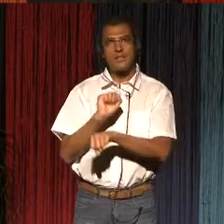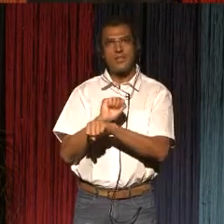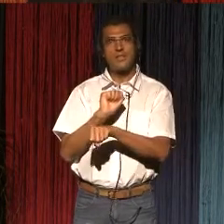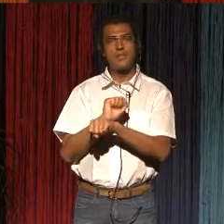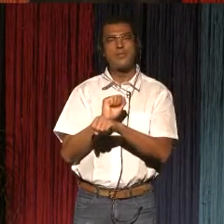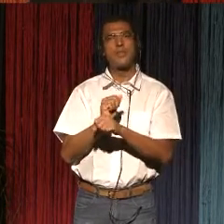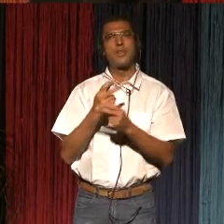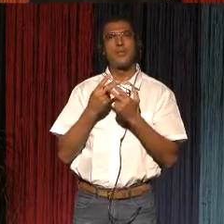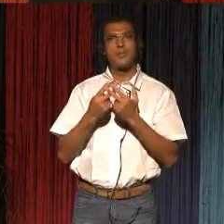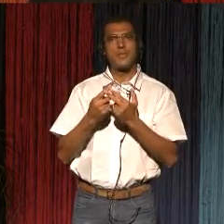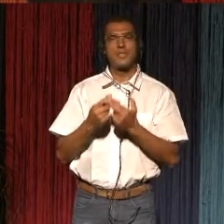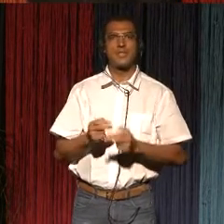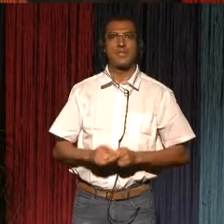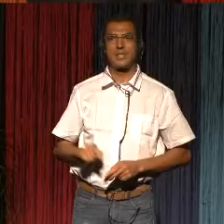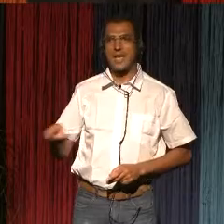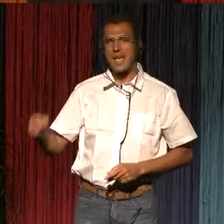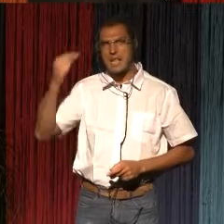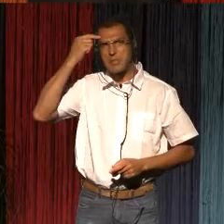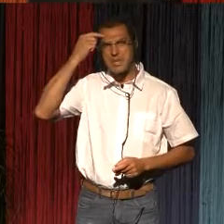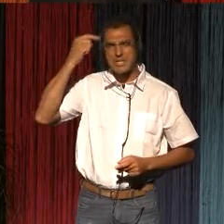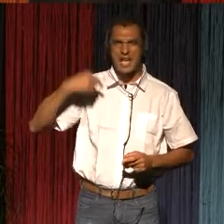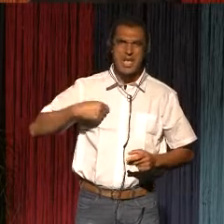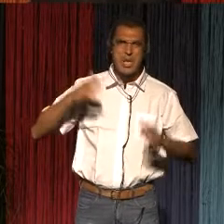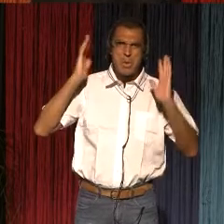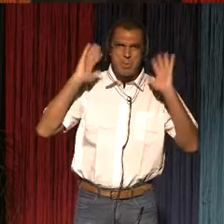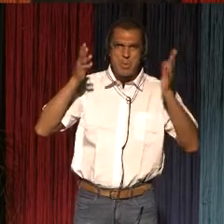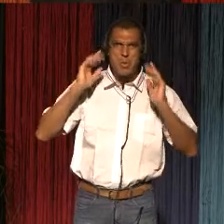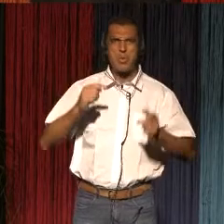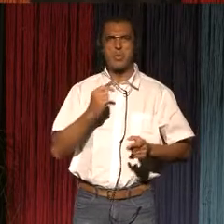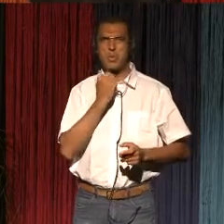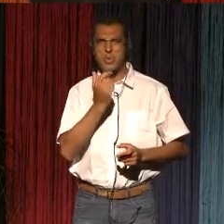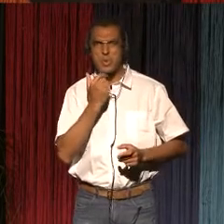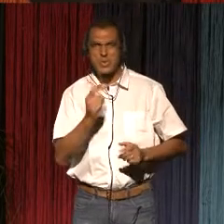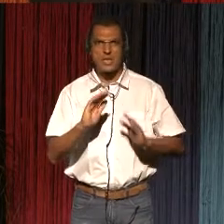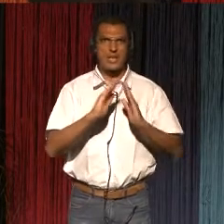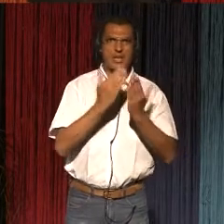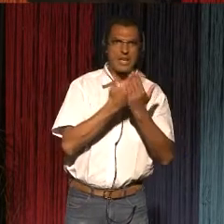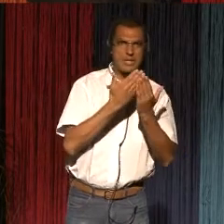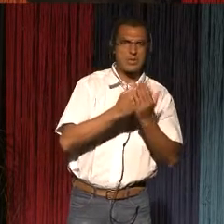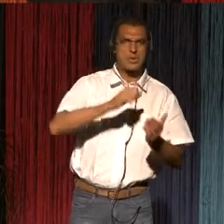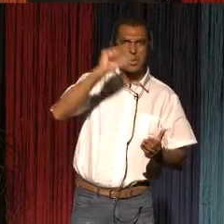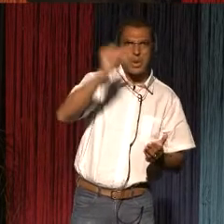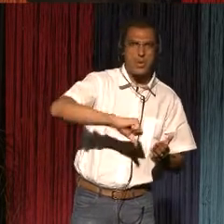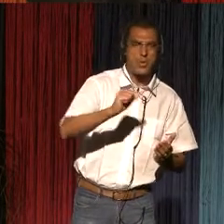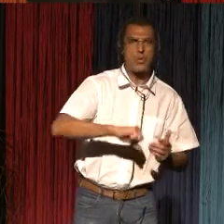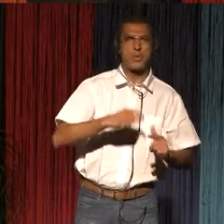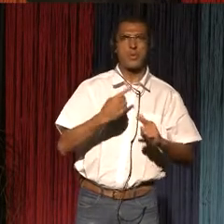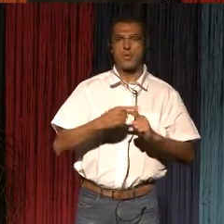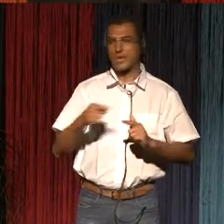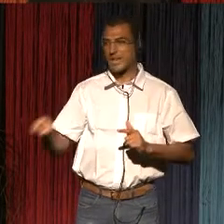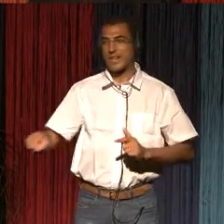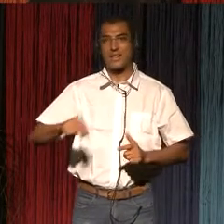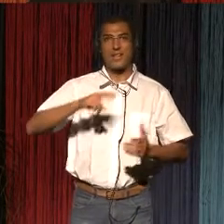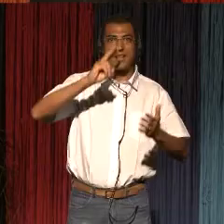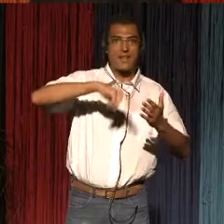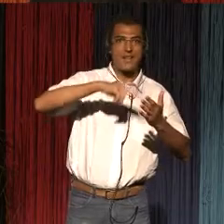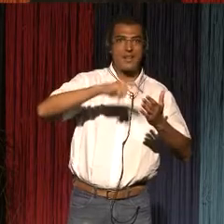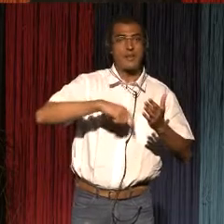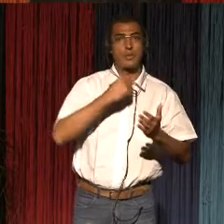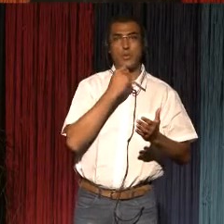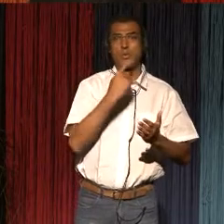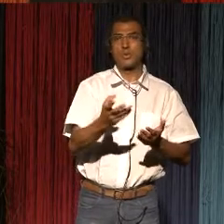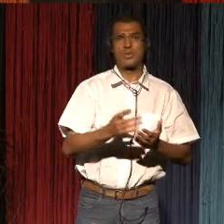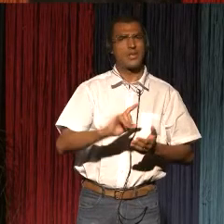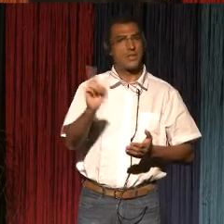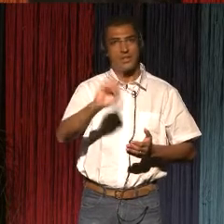são burras, que elas não conseguem, que elas odeiam a escola só porque elas não conseguem ler quando são muito jovens. As crianças precisam acreditar